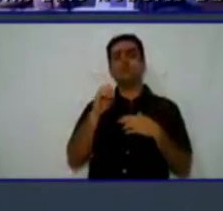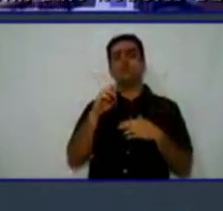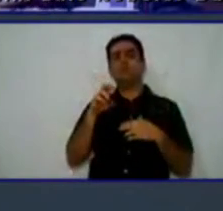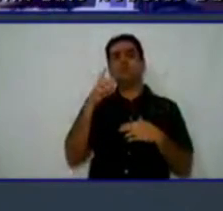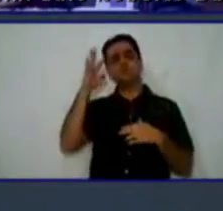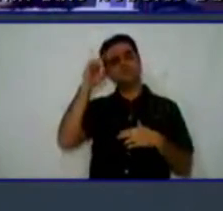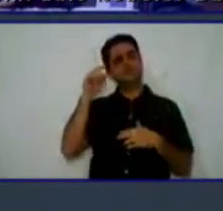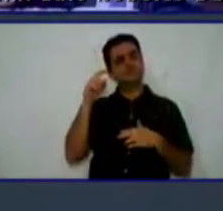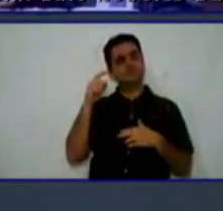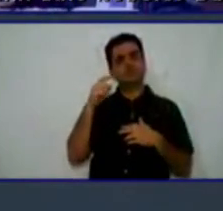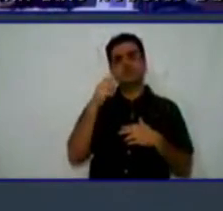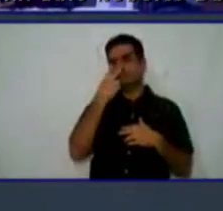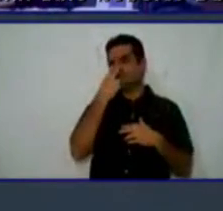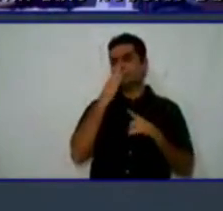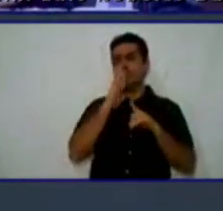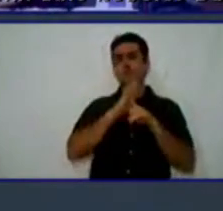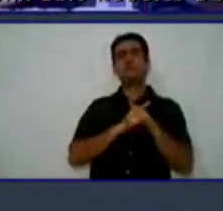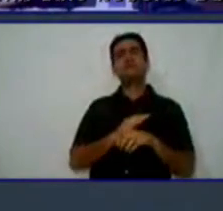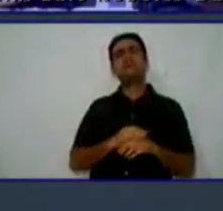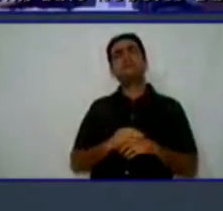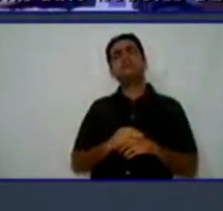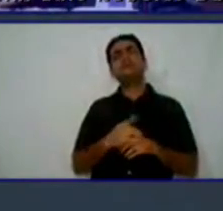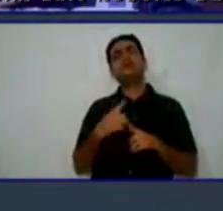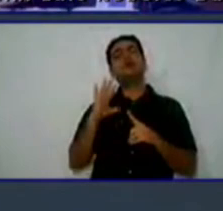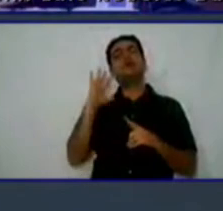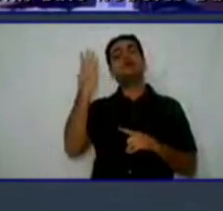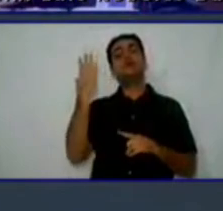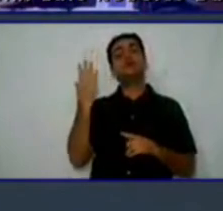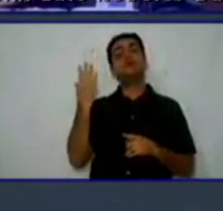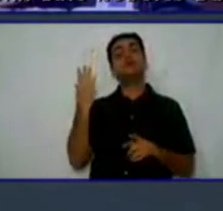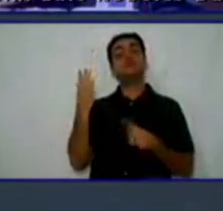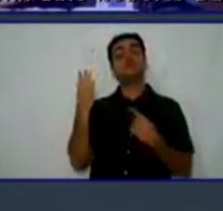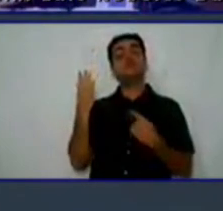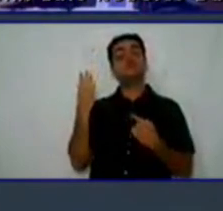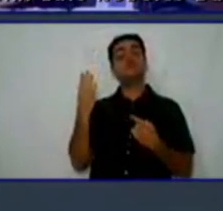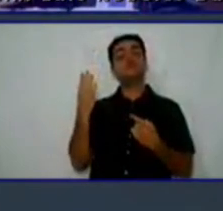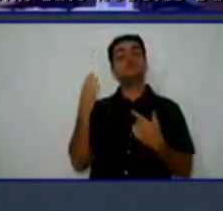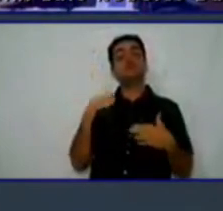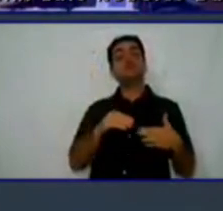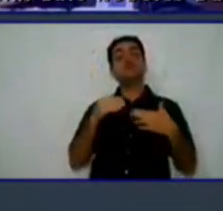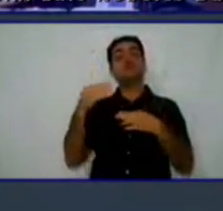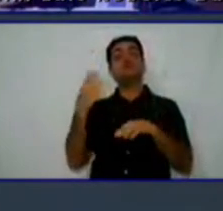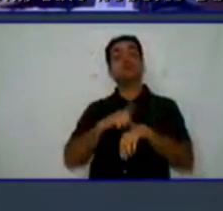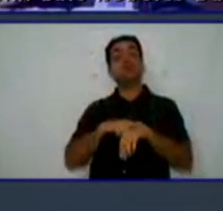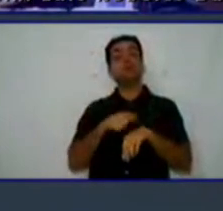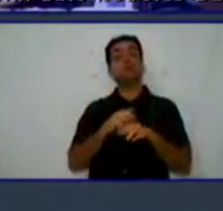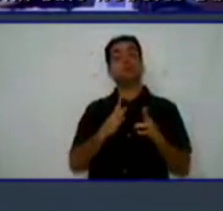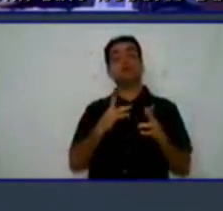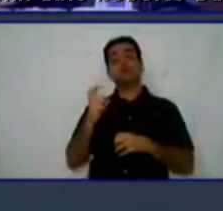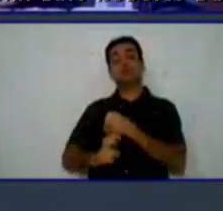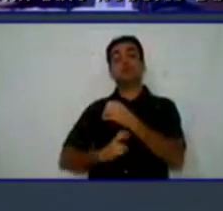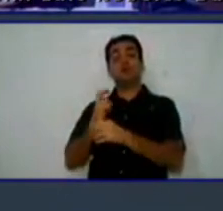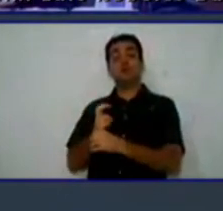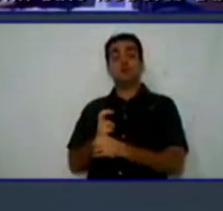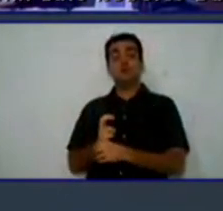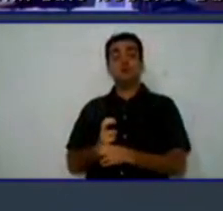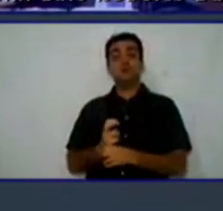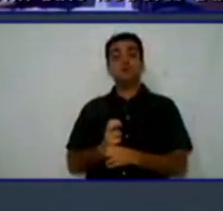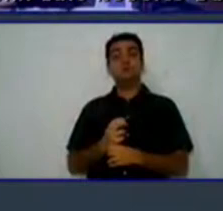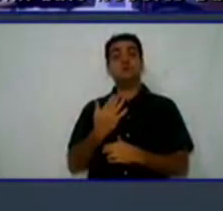que só ocorreu por causa do transcurso do prazo dos 5 anos, que seria